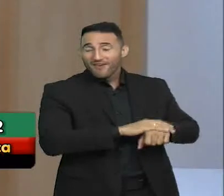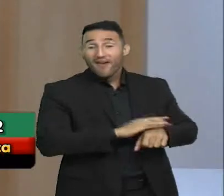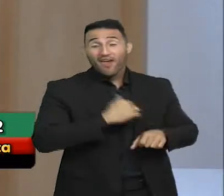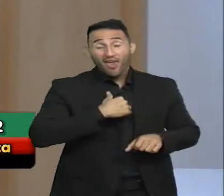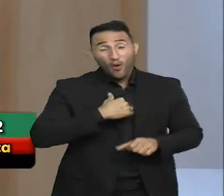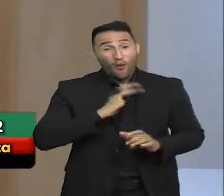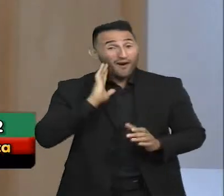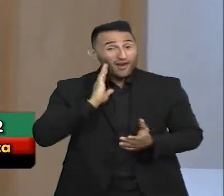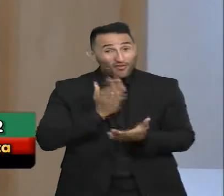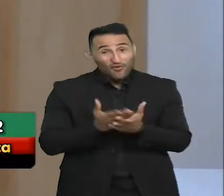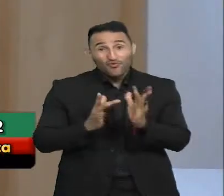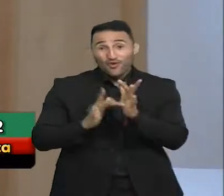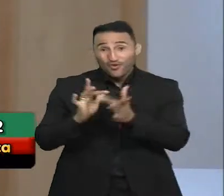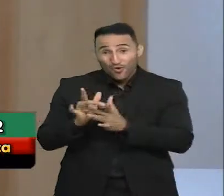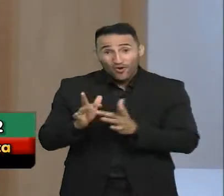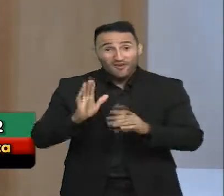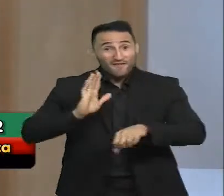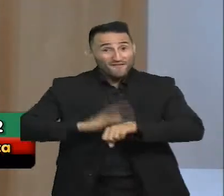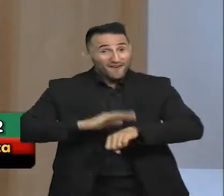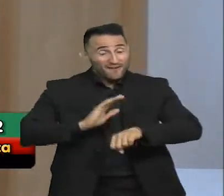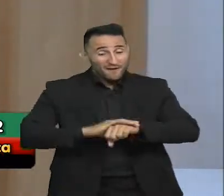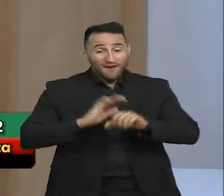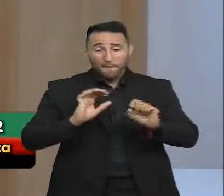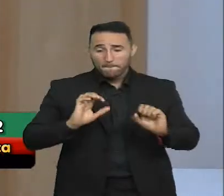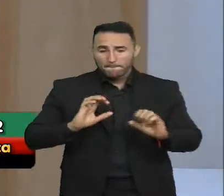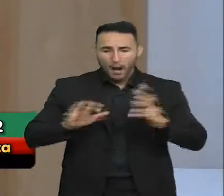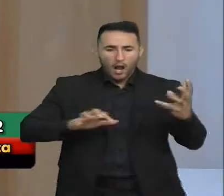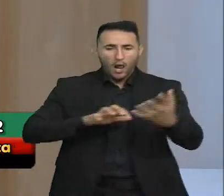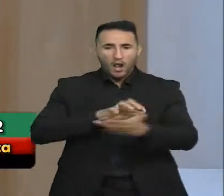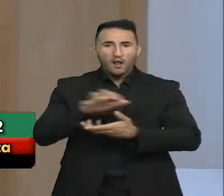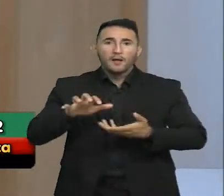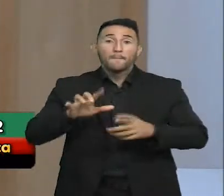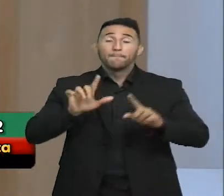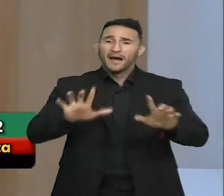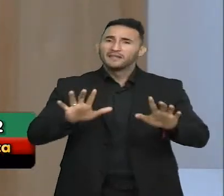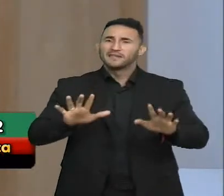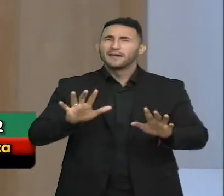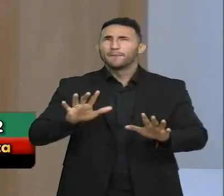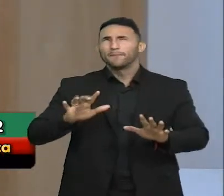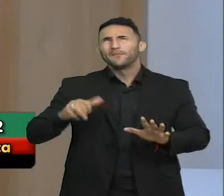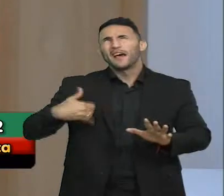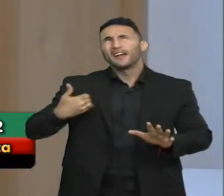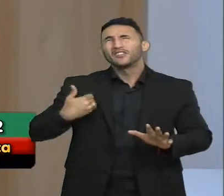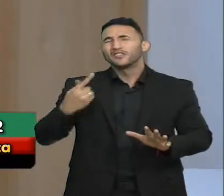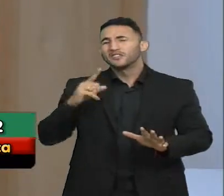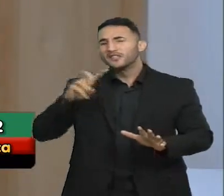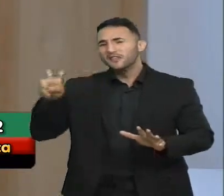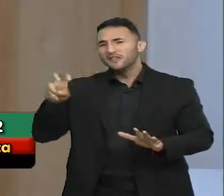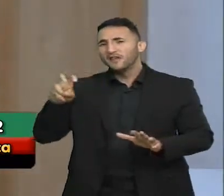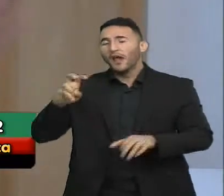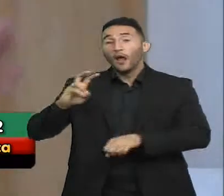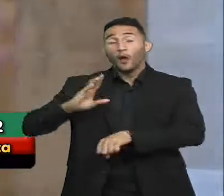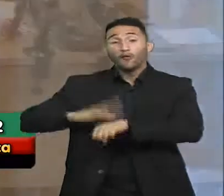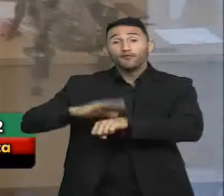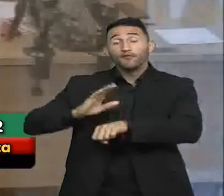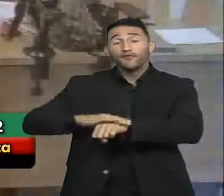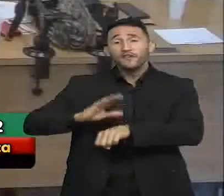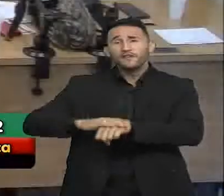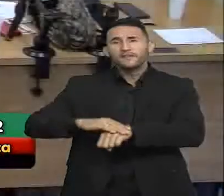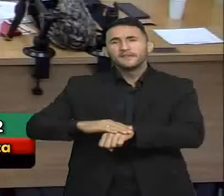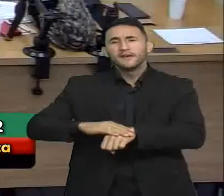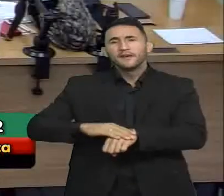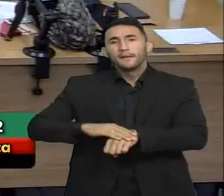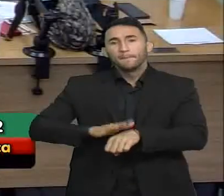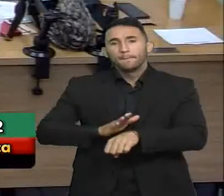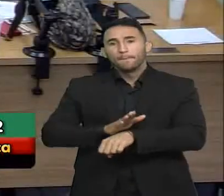super revolucionário. É porque, quando eu fiz 15 anos, eu já me entendi uma mulher da esquerda, olha só. Então, todo mundo já acha que você é uma herege só por